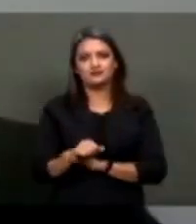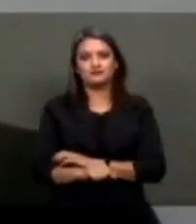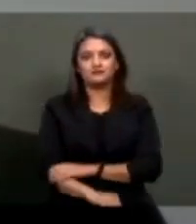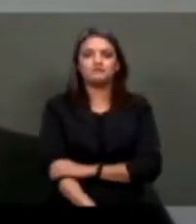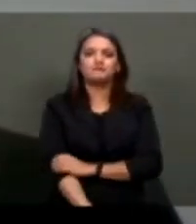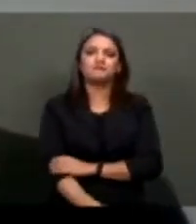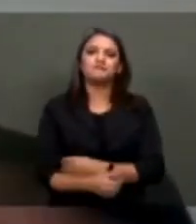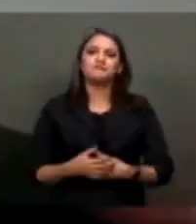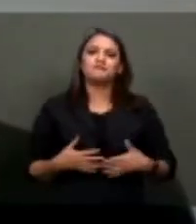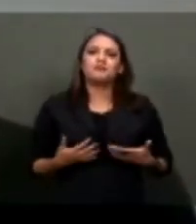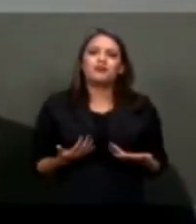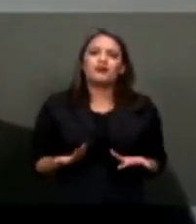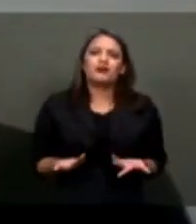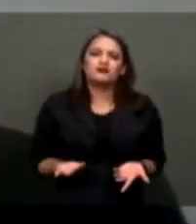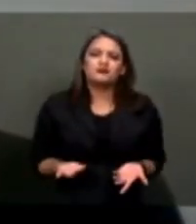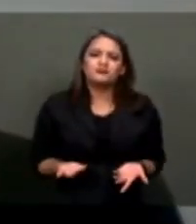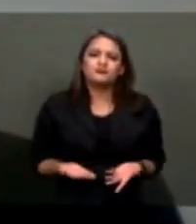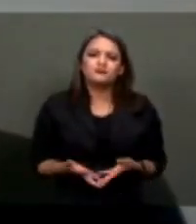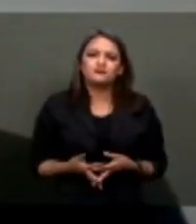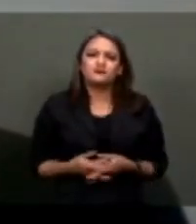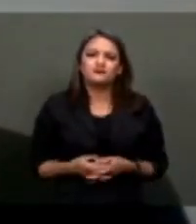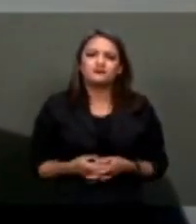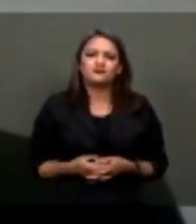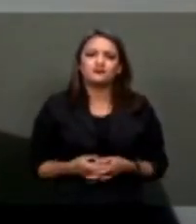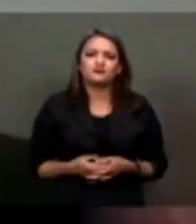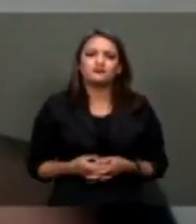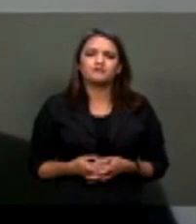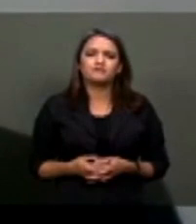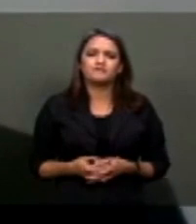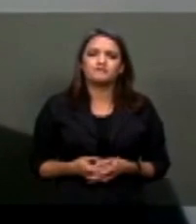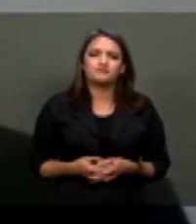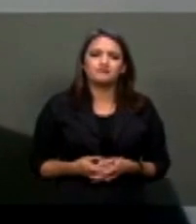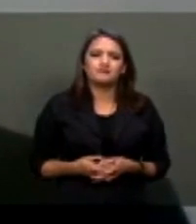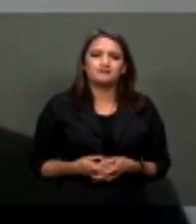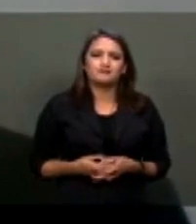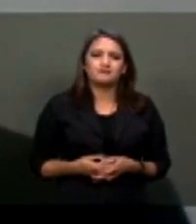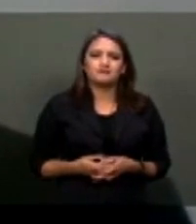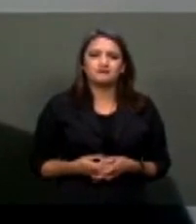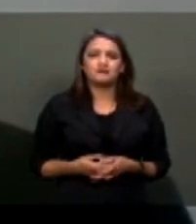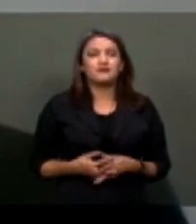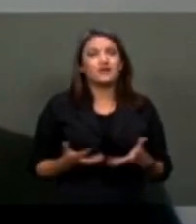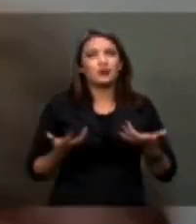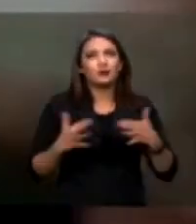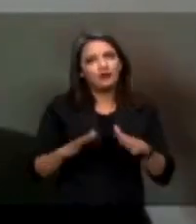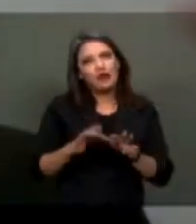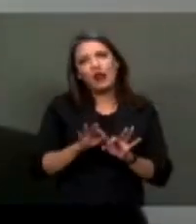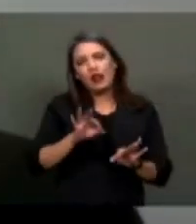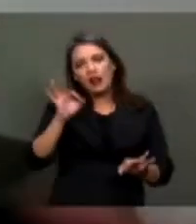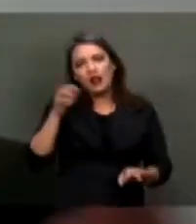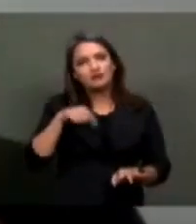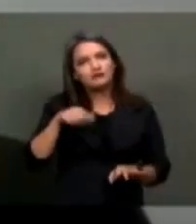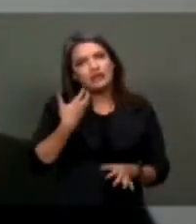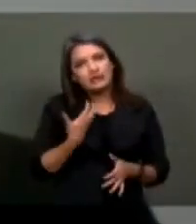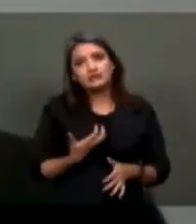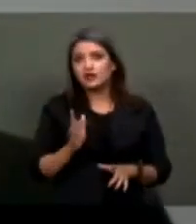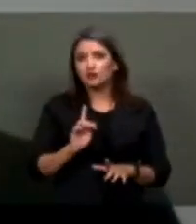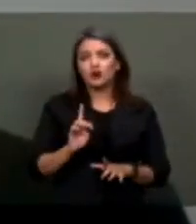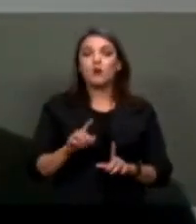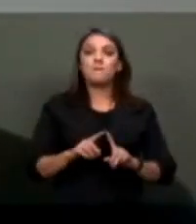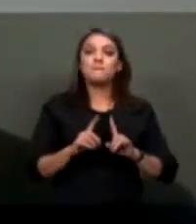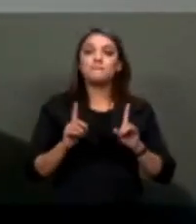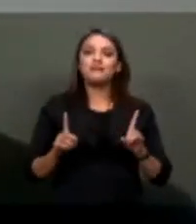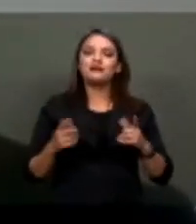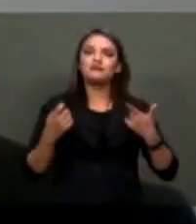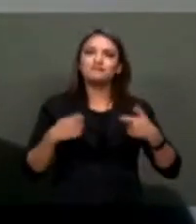eu não quero cansar cansados e cansadas mas tu não poderia deixar de